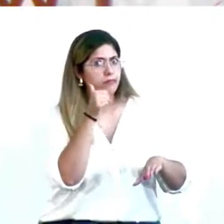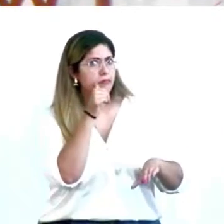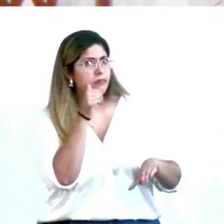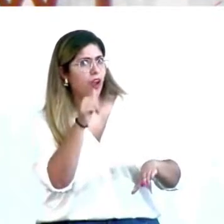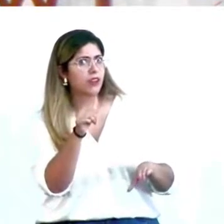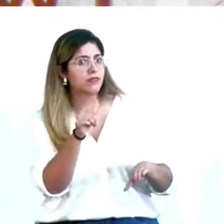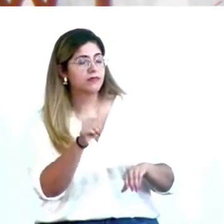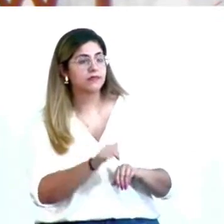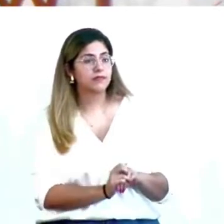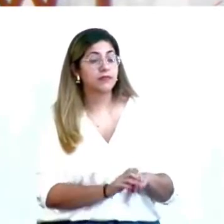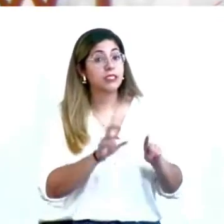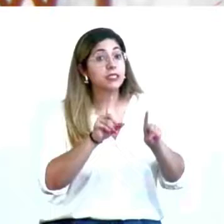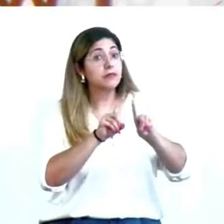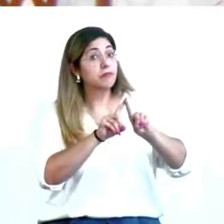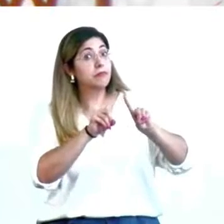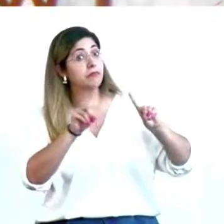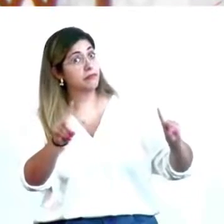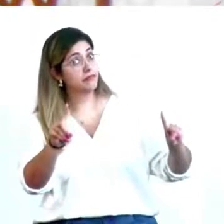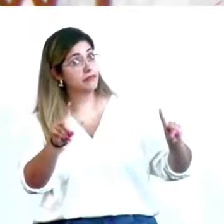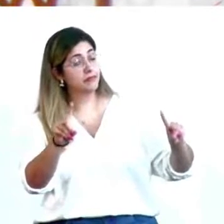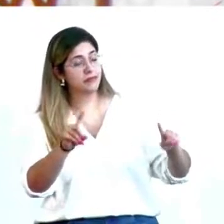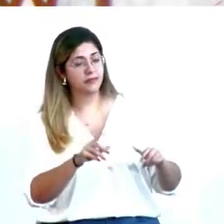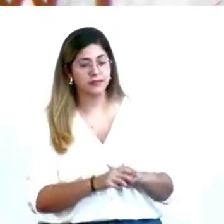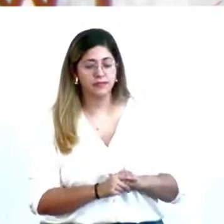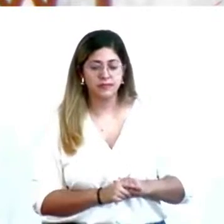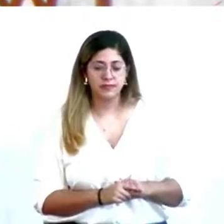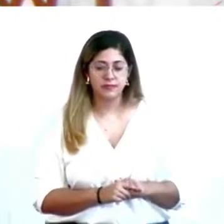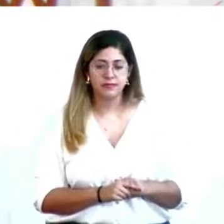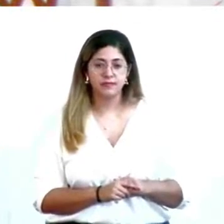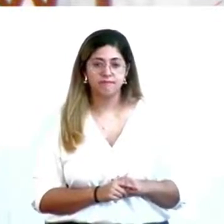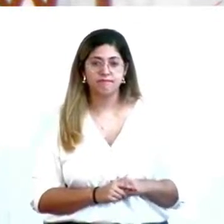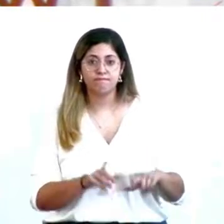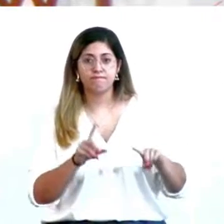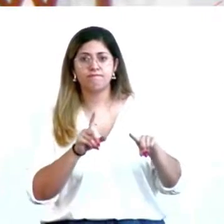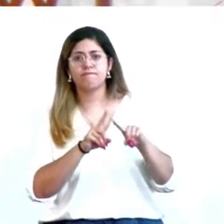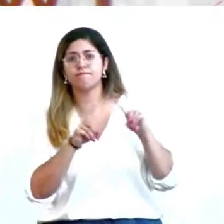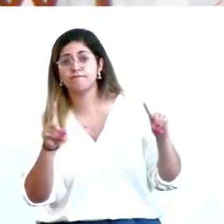mulher, mas por causa da